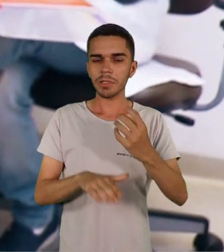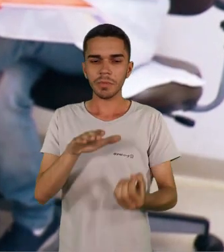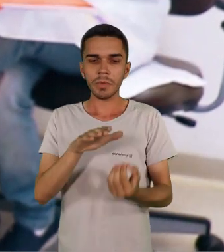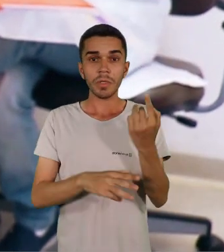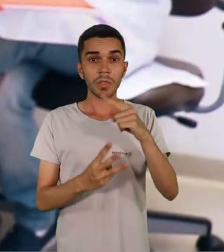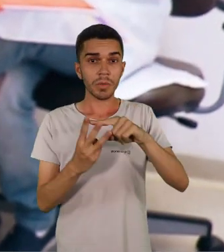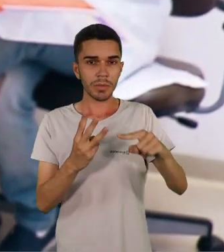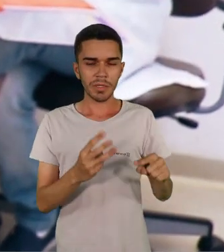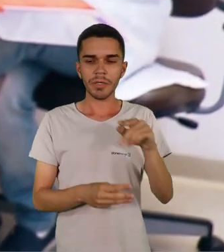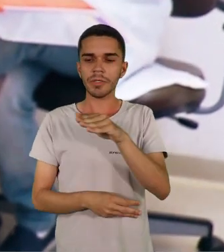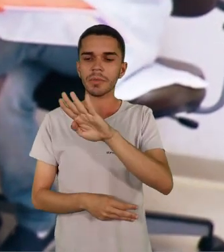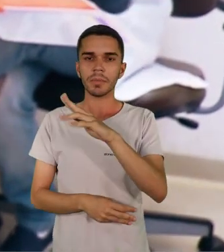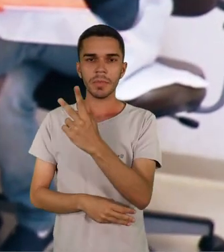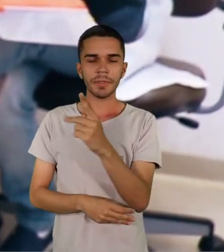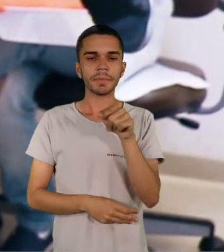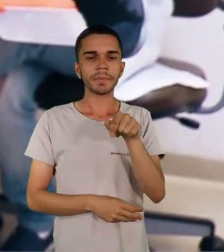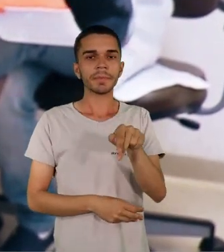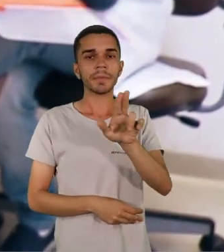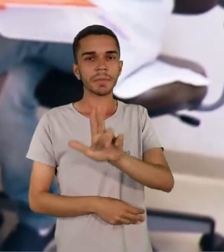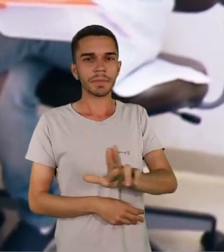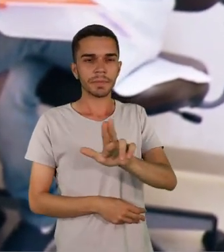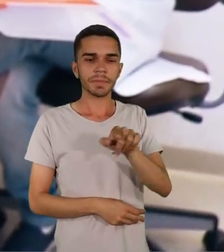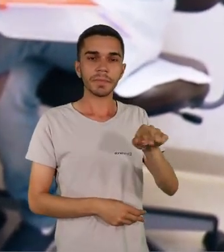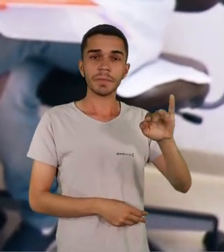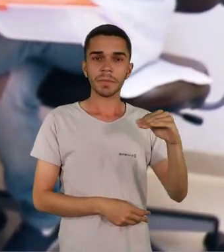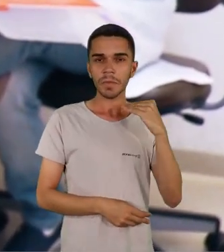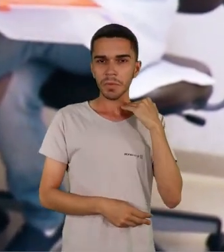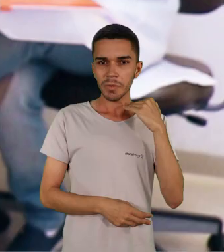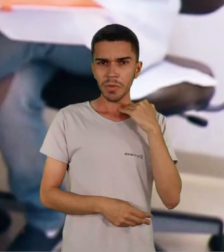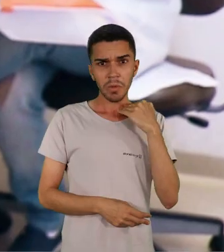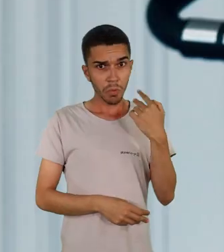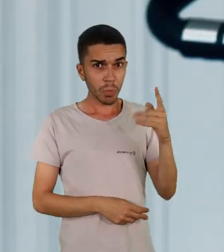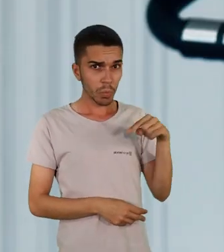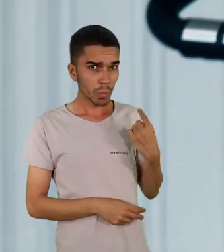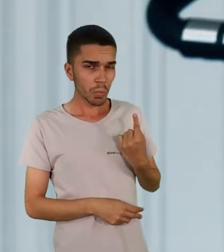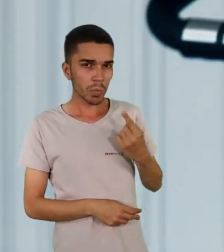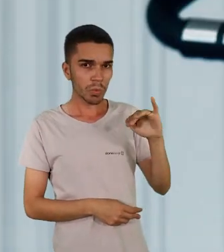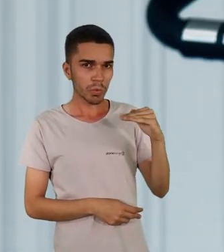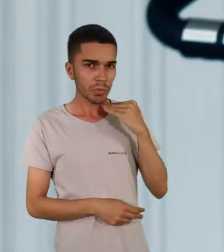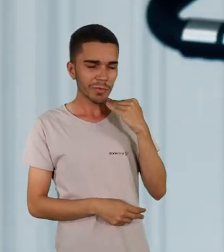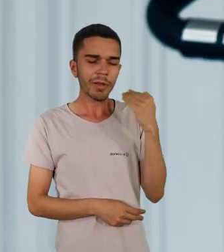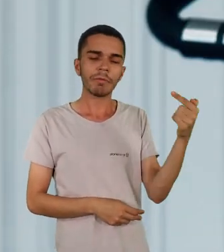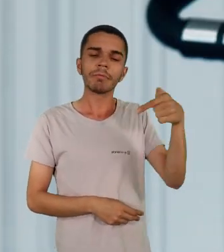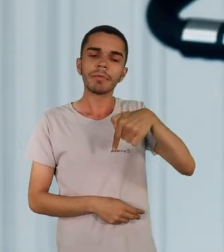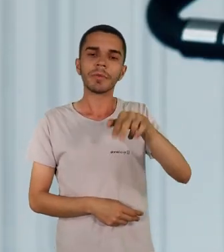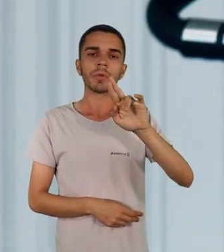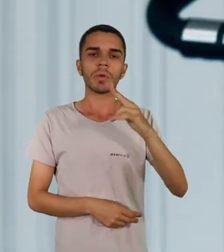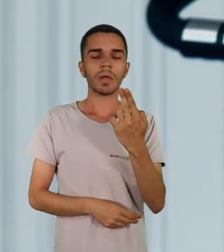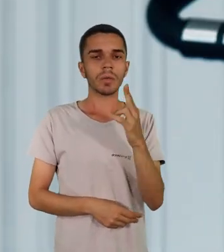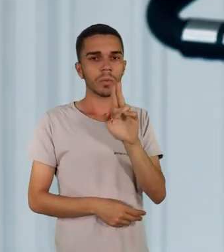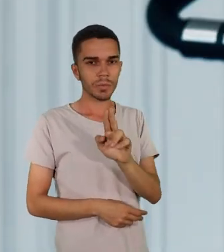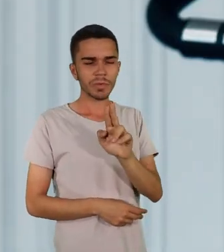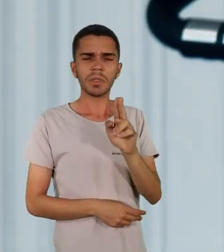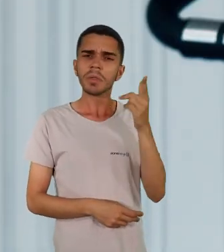referência em 3 cidades, Belo Horizonte, Uberlândia e Juiz de Fora. E o de Juiz de Fora veio aqui para o Hospital Universitário e nós